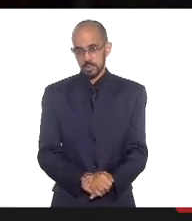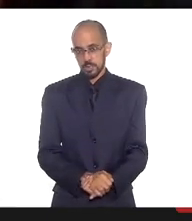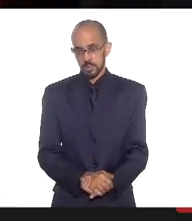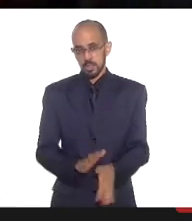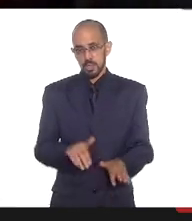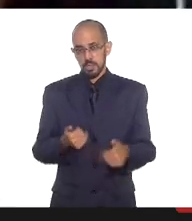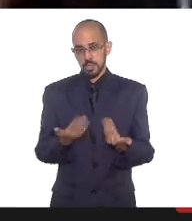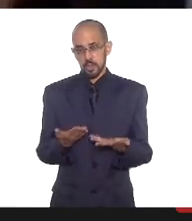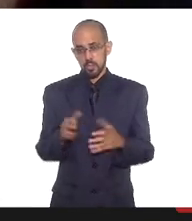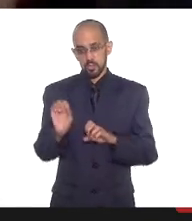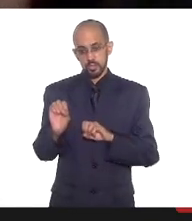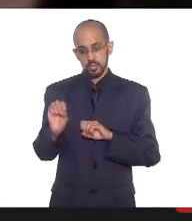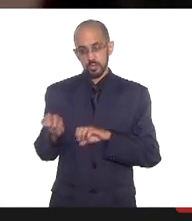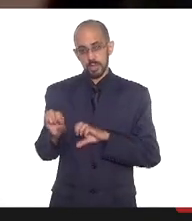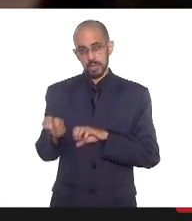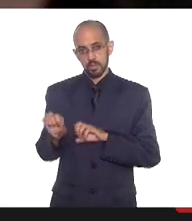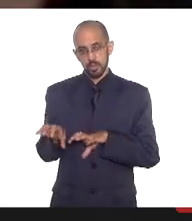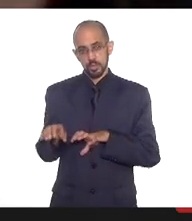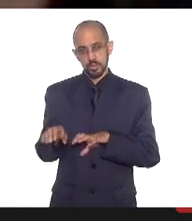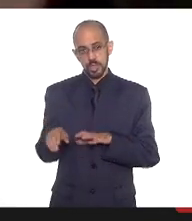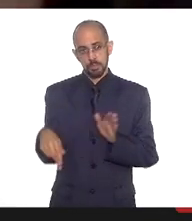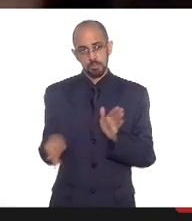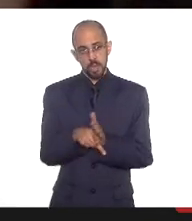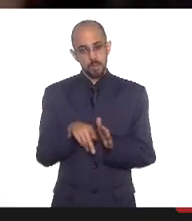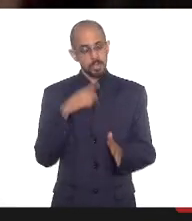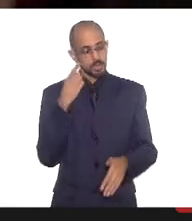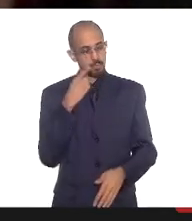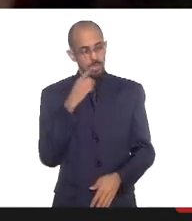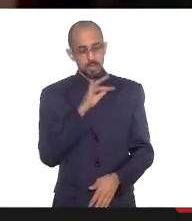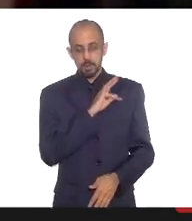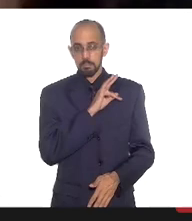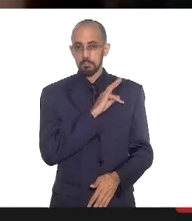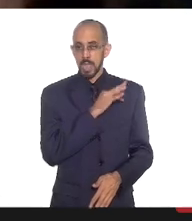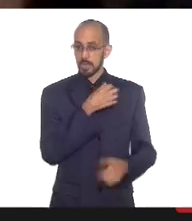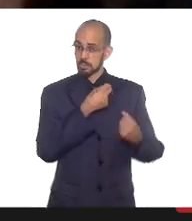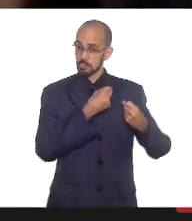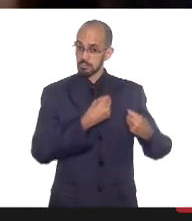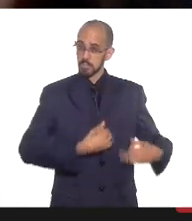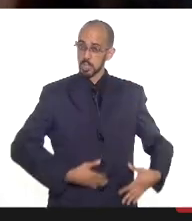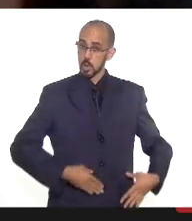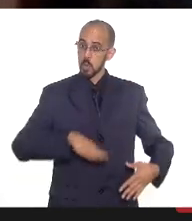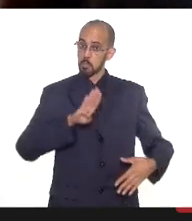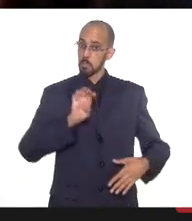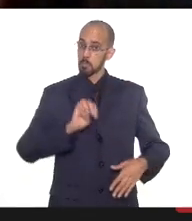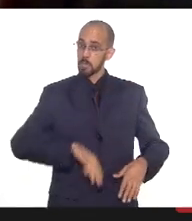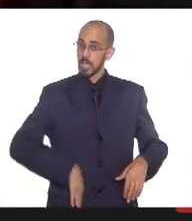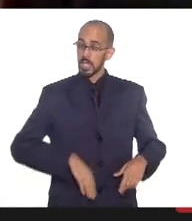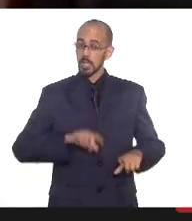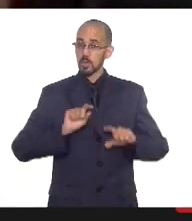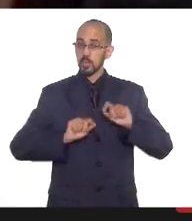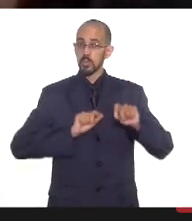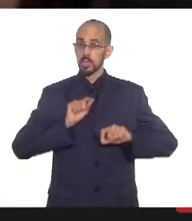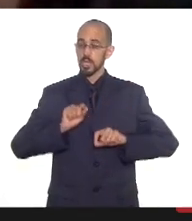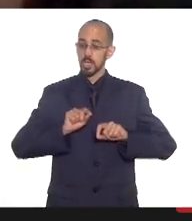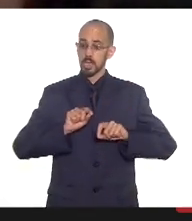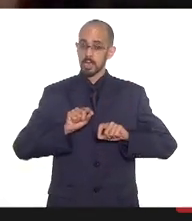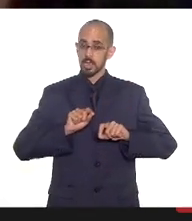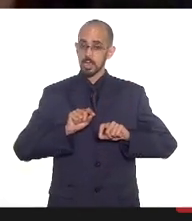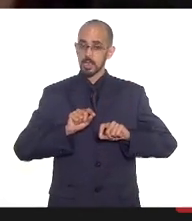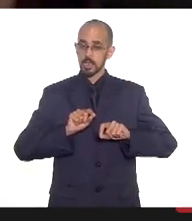a questão dos educadores a própria deputada Martha Rocha explicou muito bem lá no início ela foi